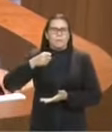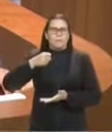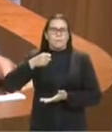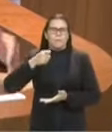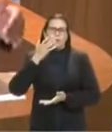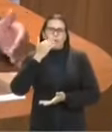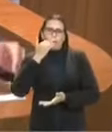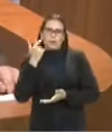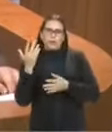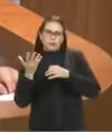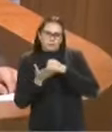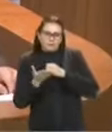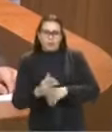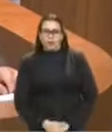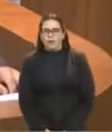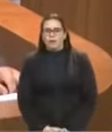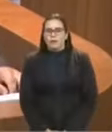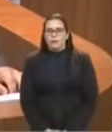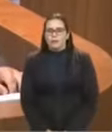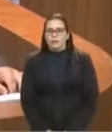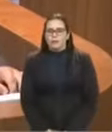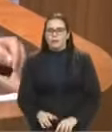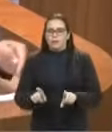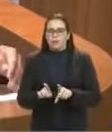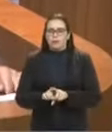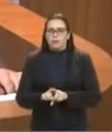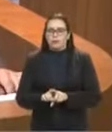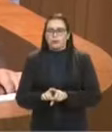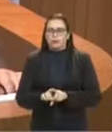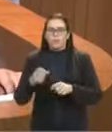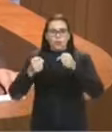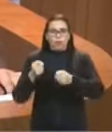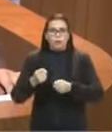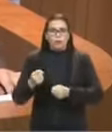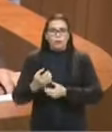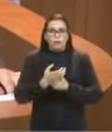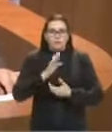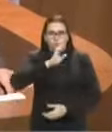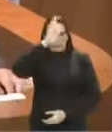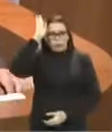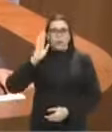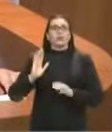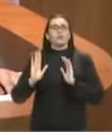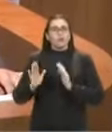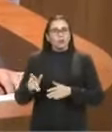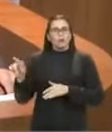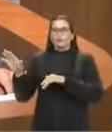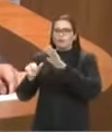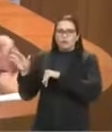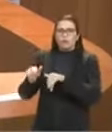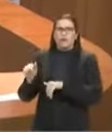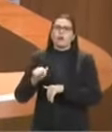Pedras. O Corpo de Bombeiros já foi acionado, já deve estar na cidade de Poção de Pedras, né, tomando aí